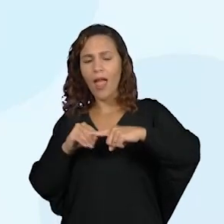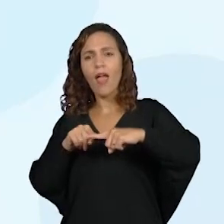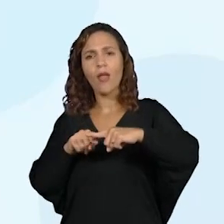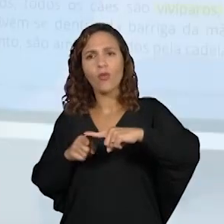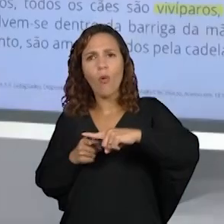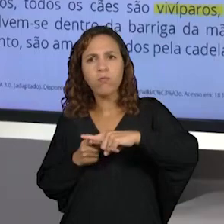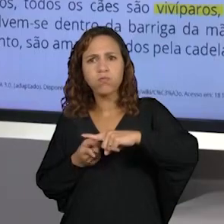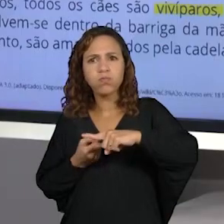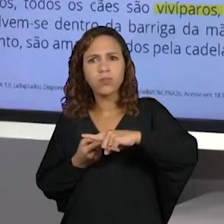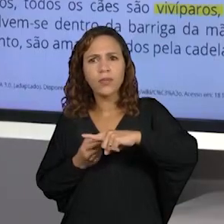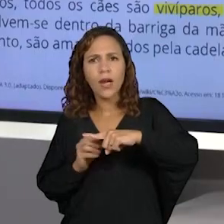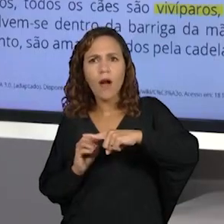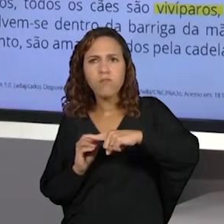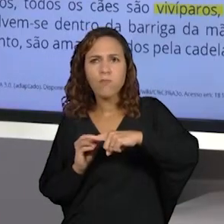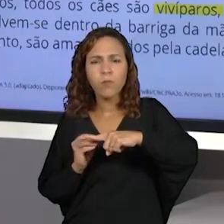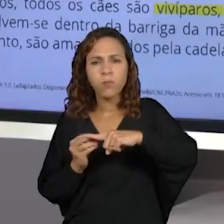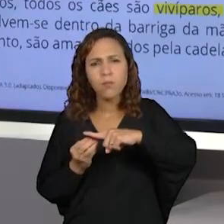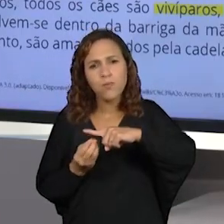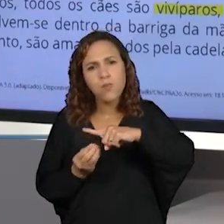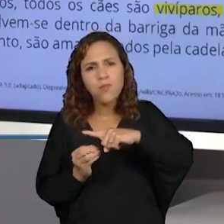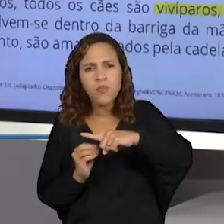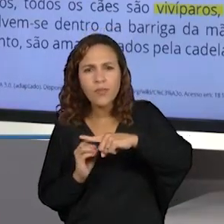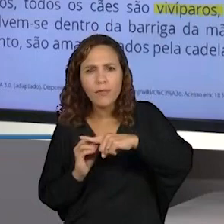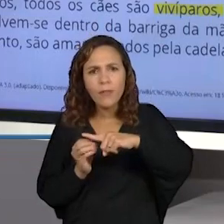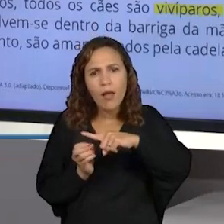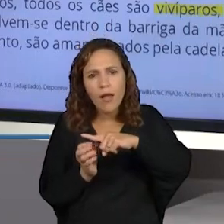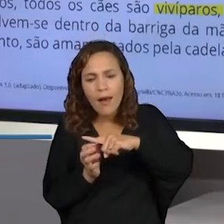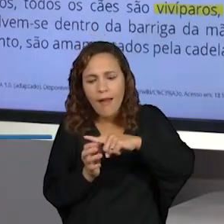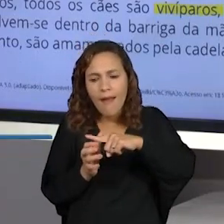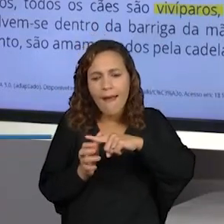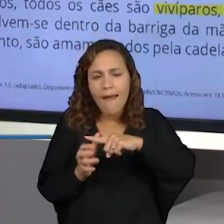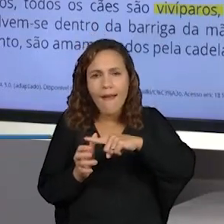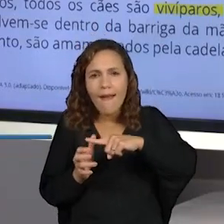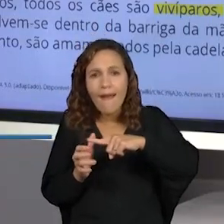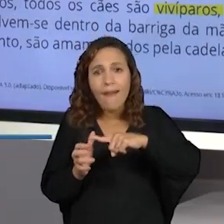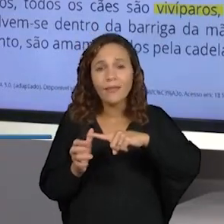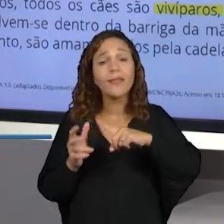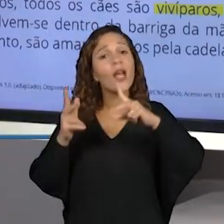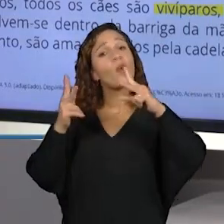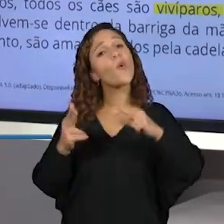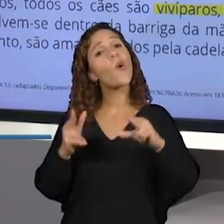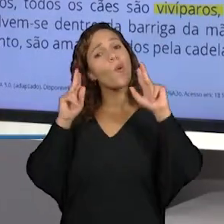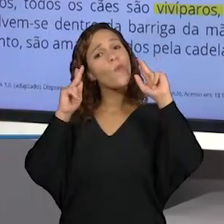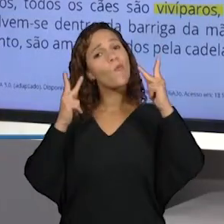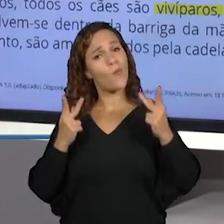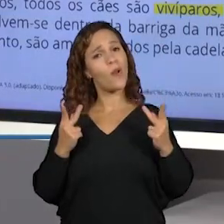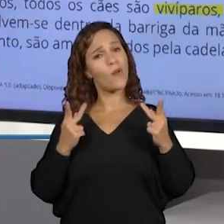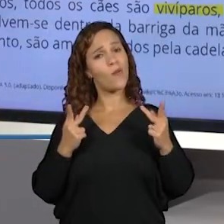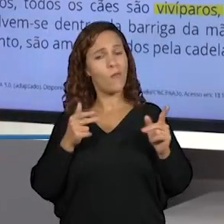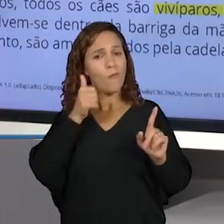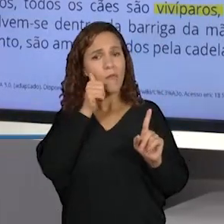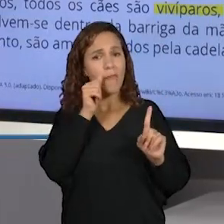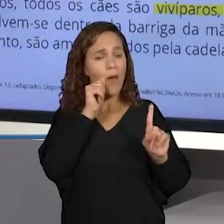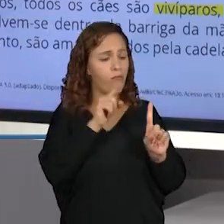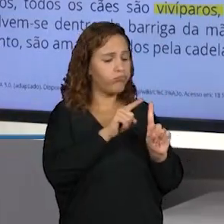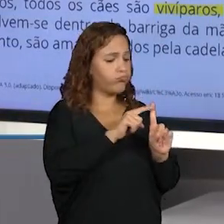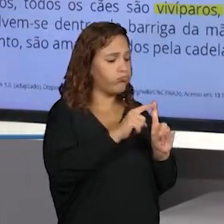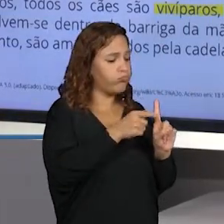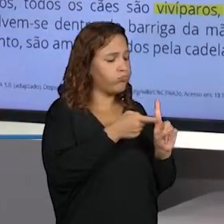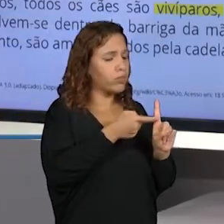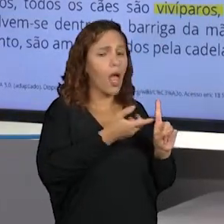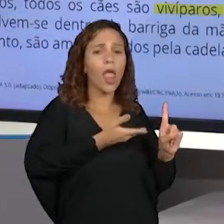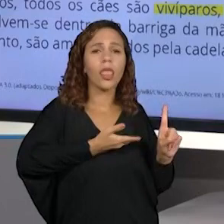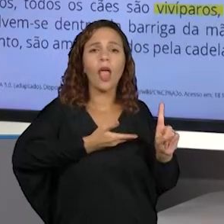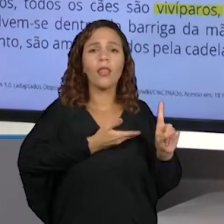os filhotinhos se desenvolvem dentro da barriga dela assim como ser humano por exemplo e outros tipos de mamífero